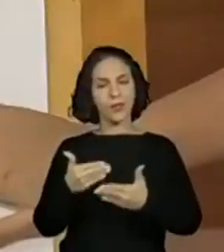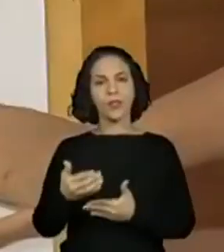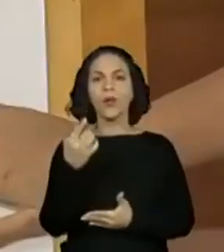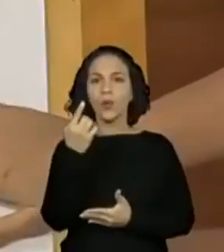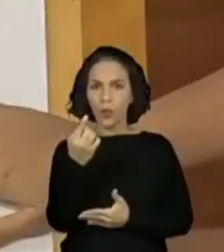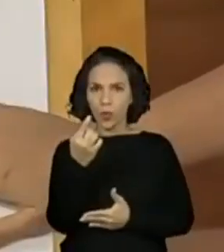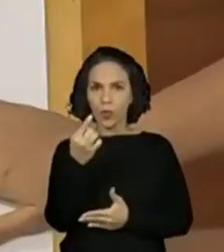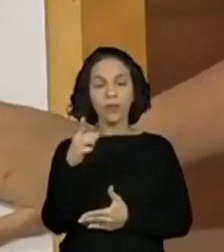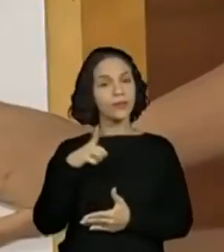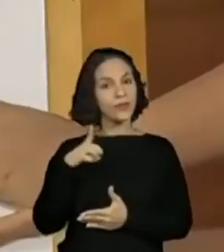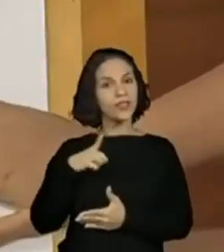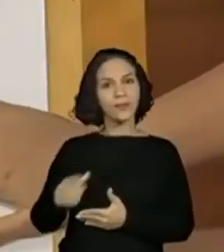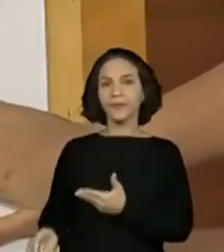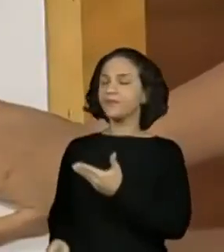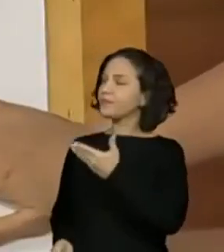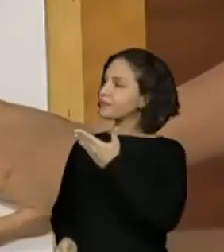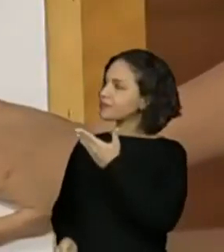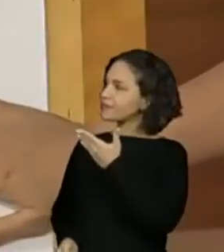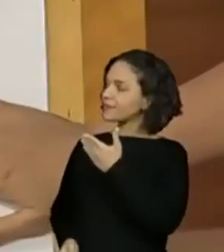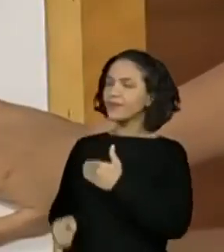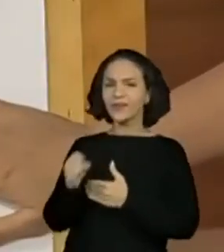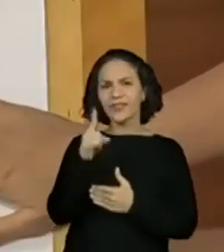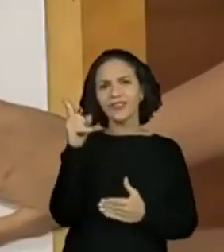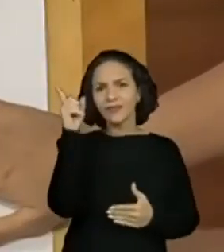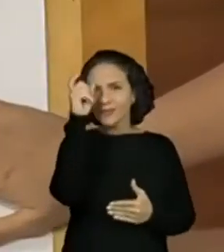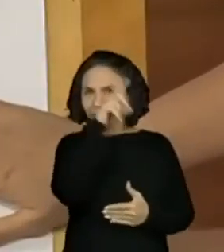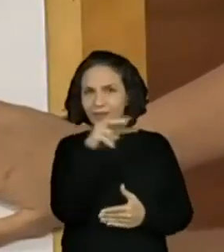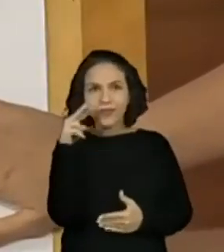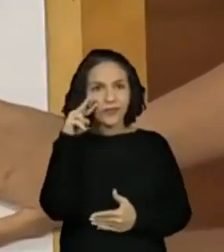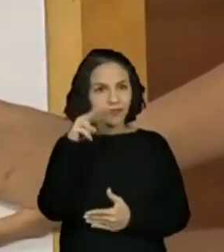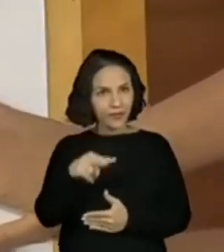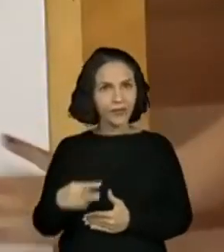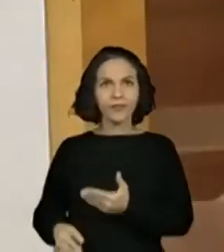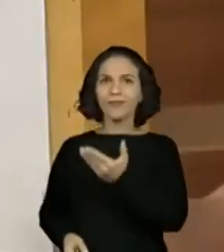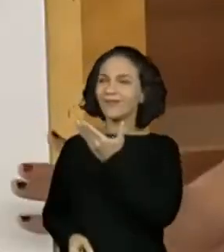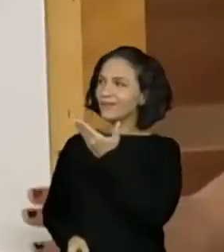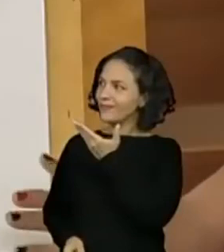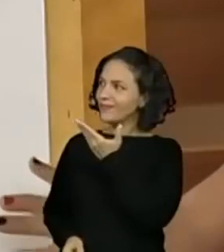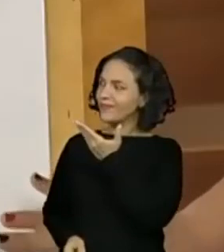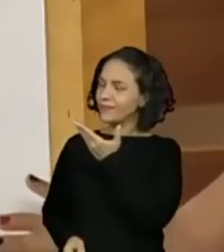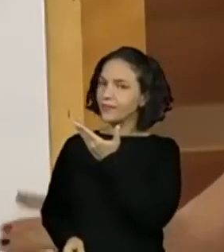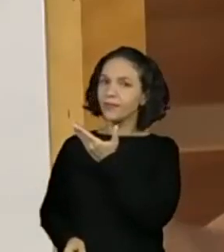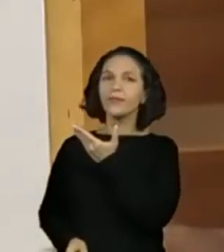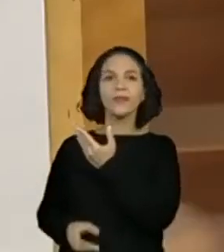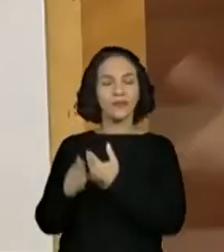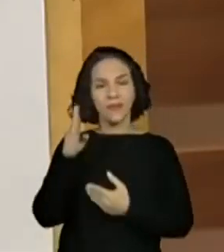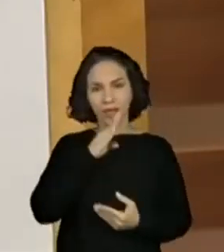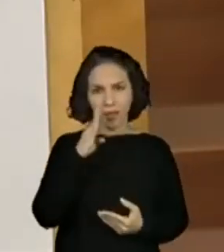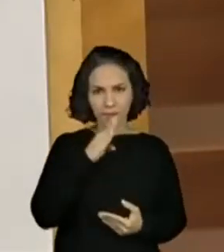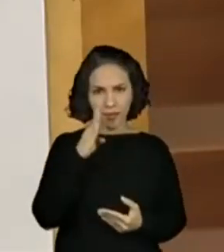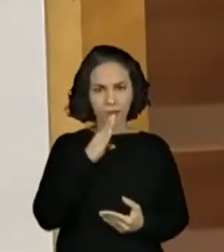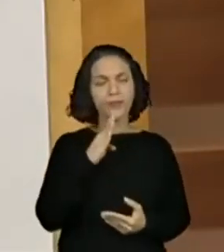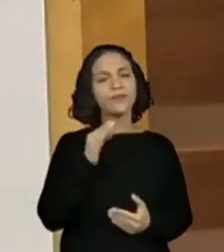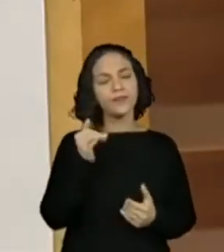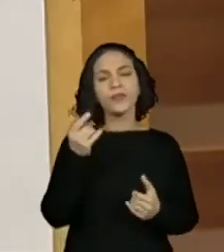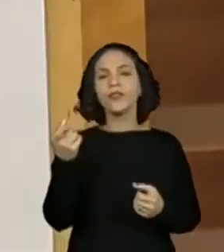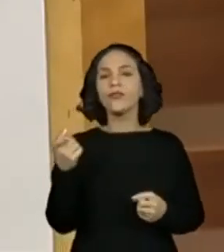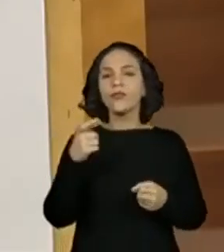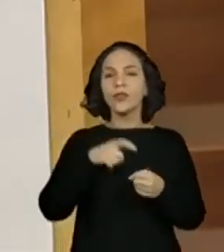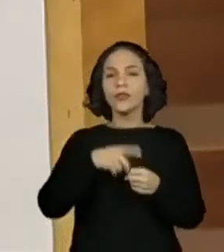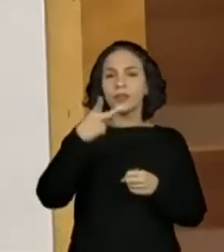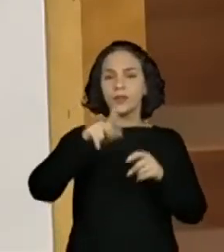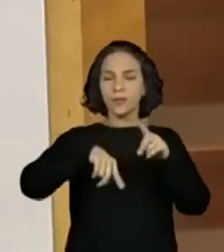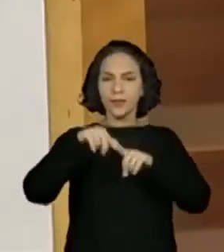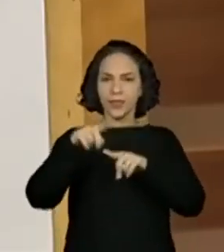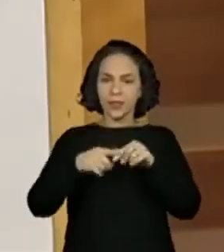Aprender Sempre, tá bom? Então, se você tiver com dificuldade de ver aqui o quadro, está passando muito rápido, volta um pouquinho o seu